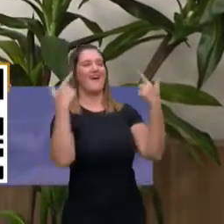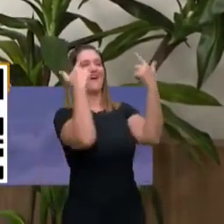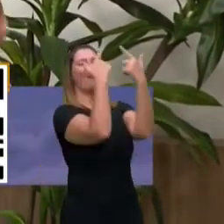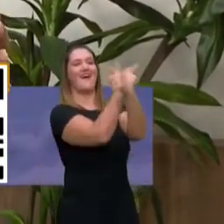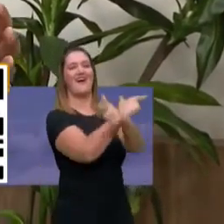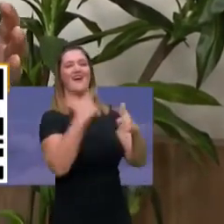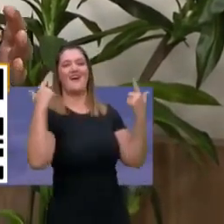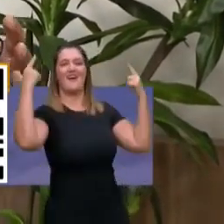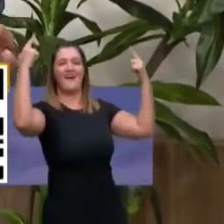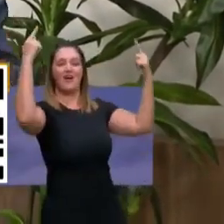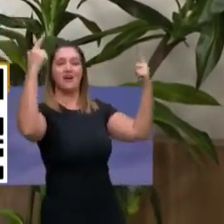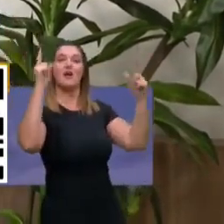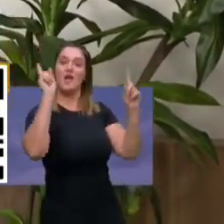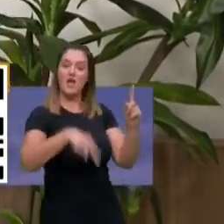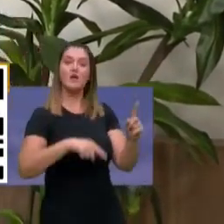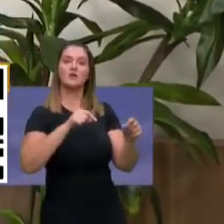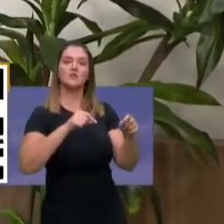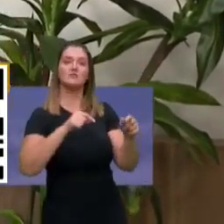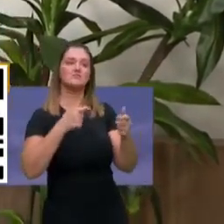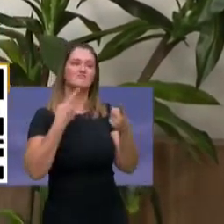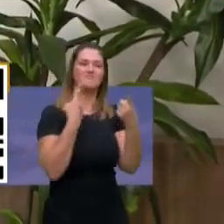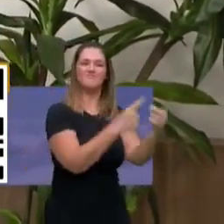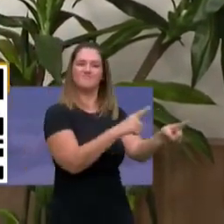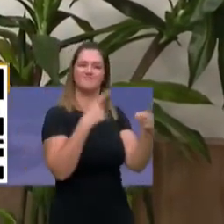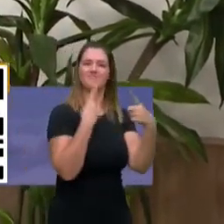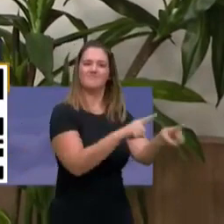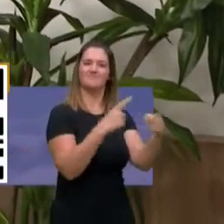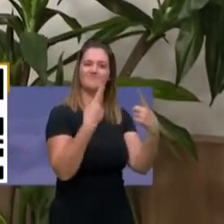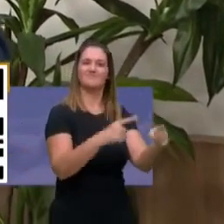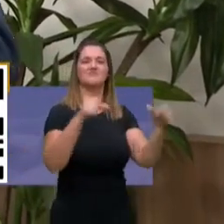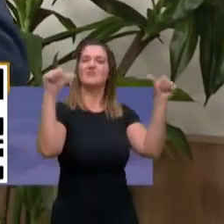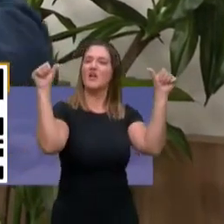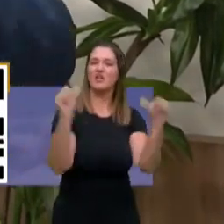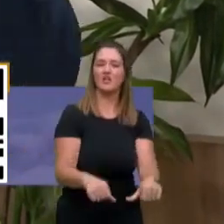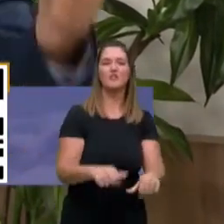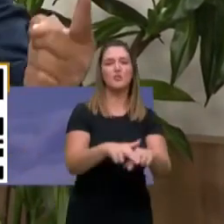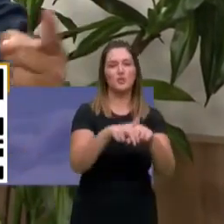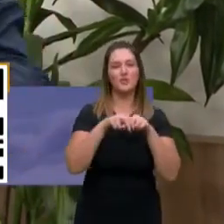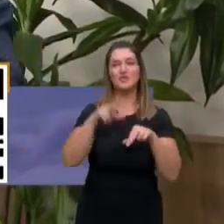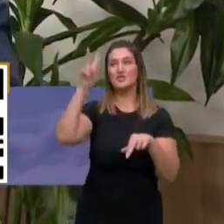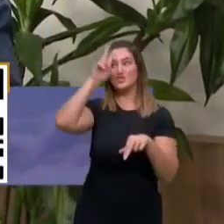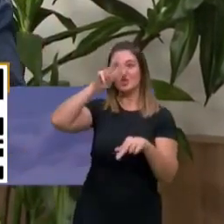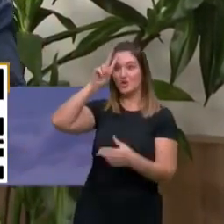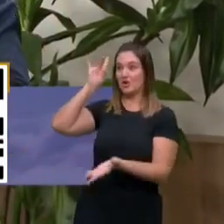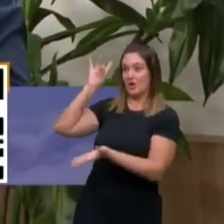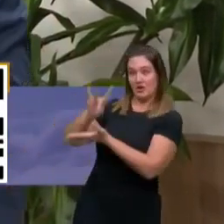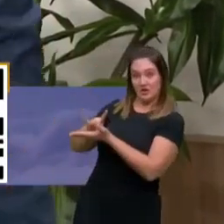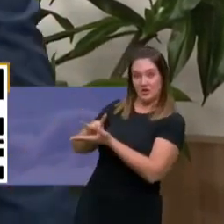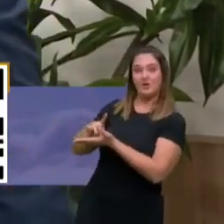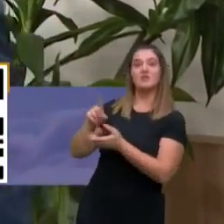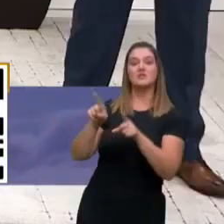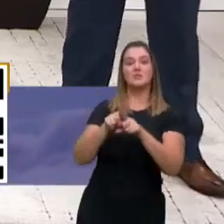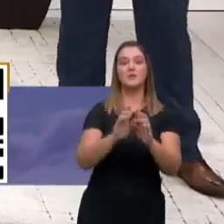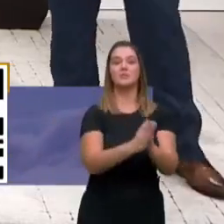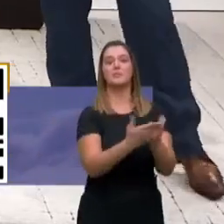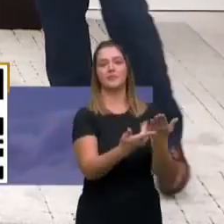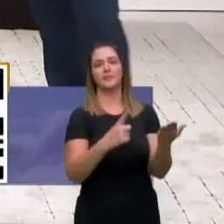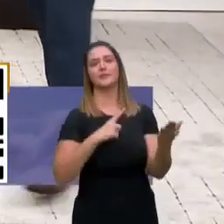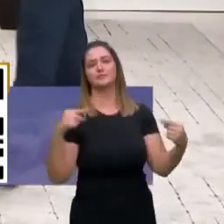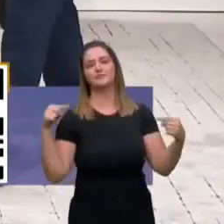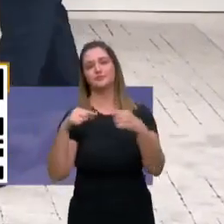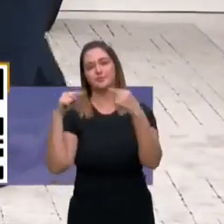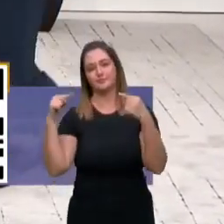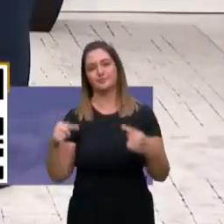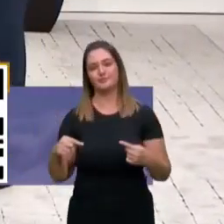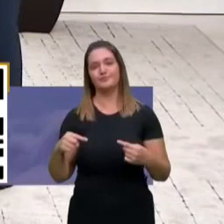uma perseguição religiosa terrível, realmente, conforme diz a Bíblia e a história confirma.